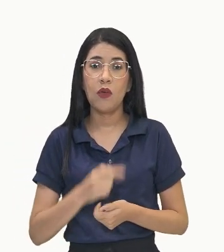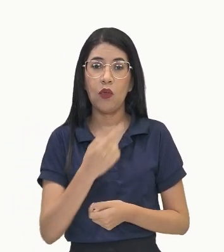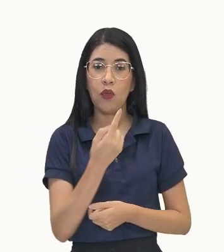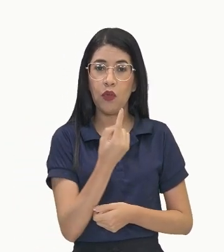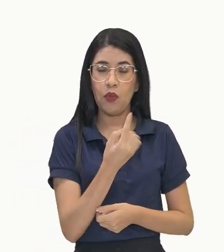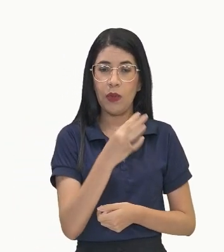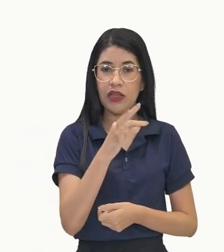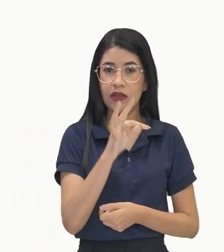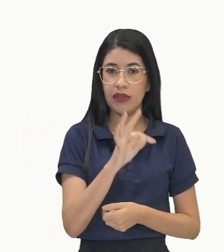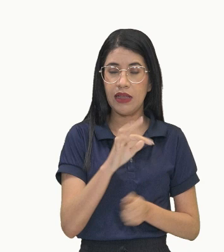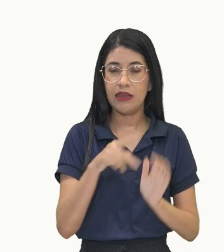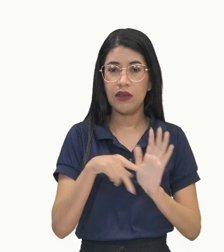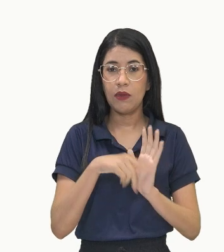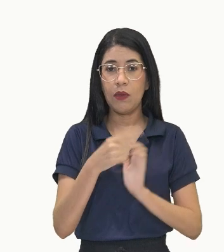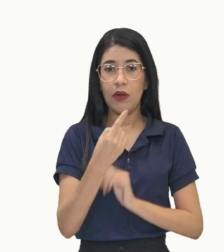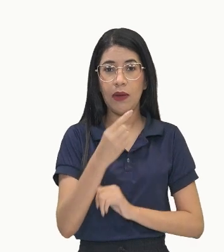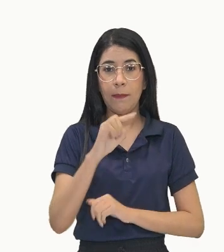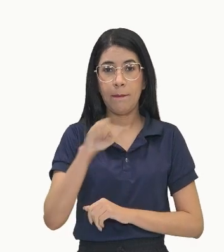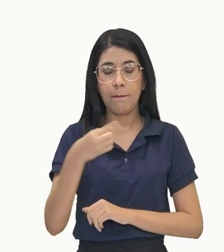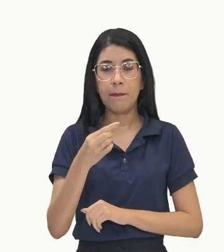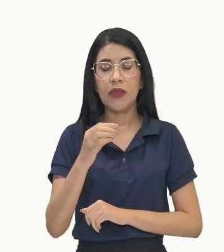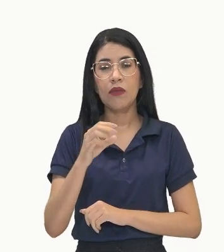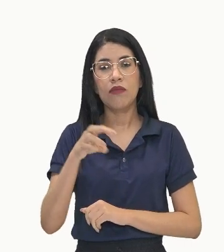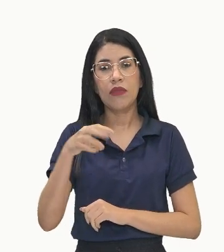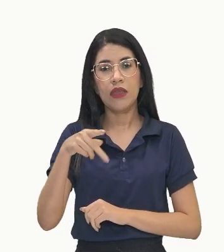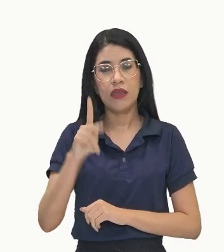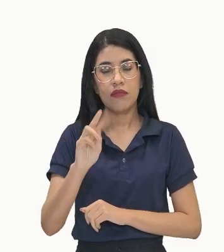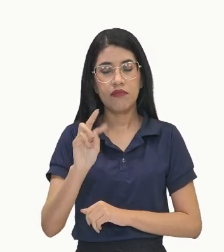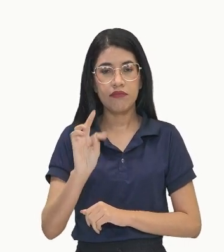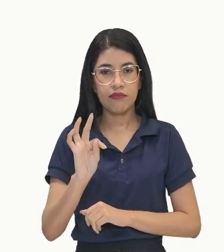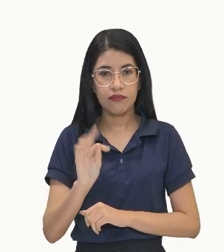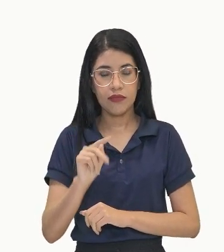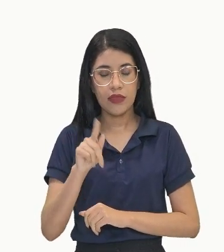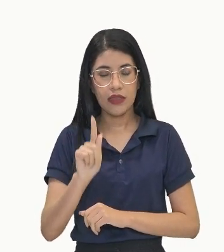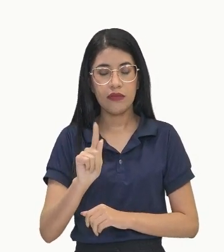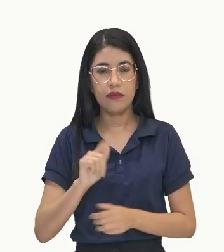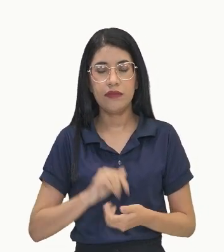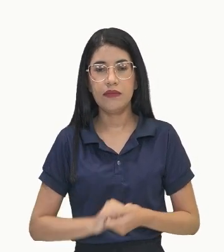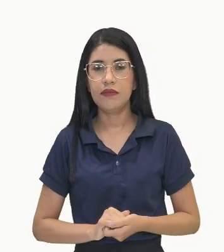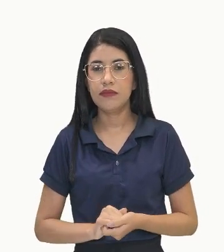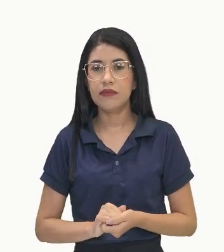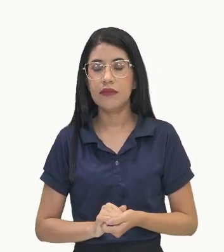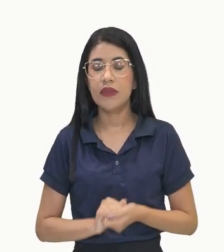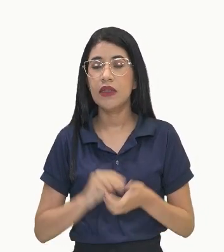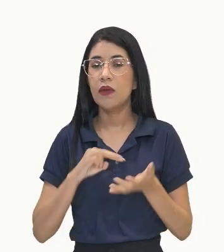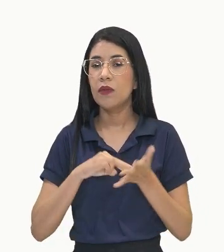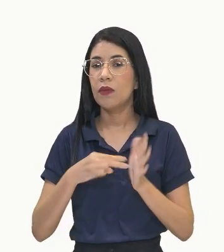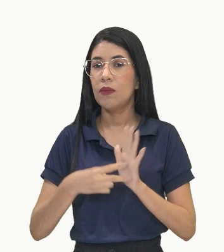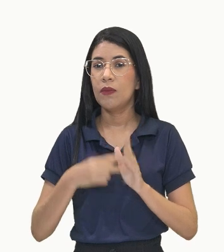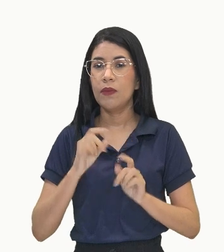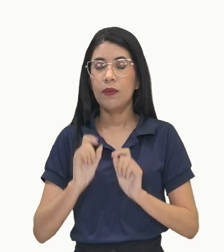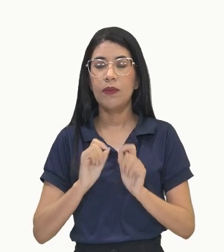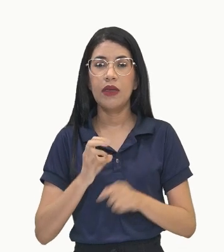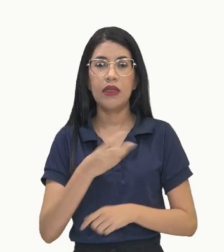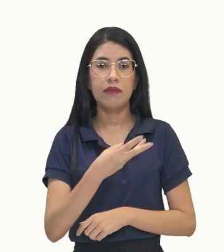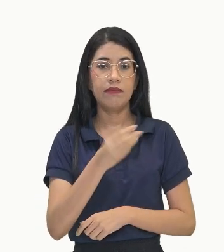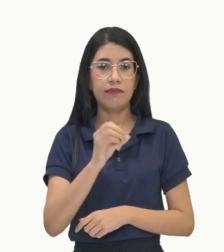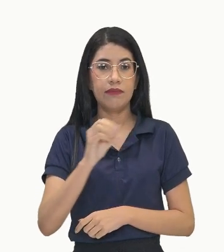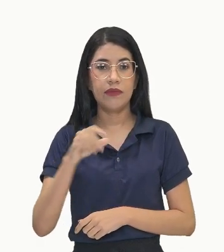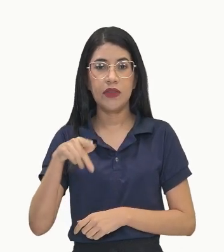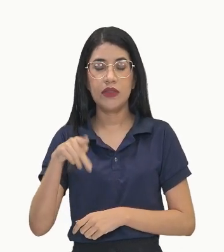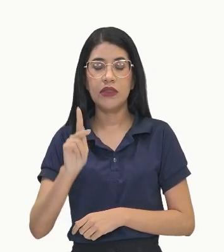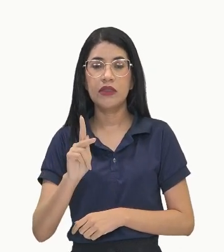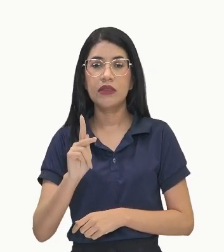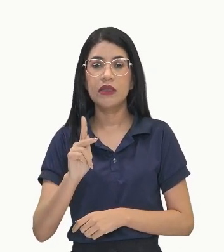igual a 1.000 quilos, tá? 1.000 quilos. Então significa que 300 quilos